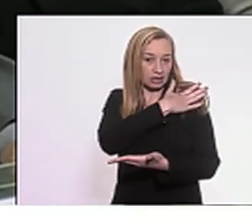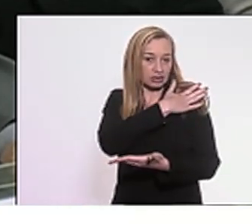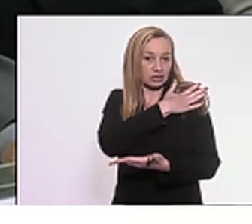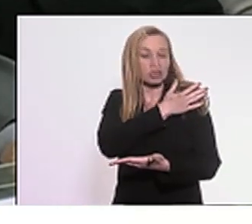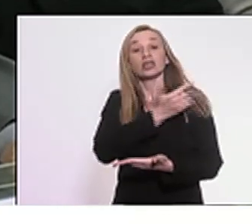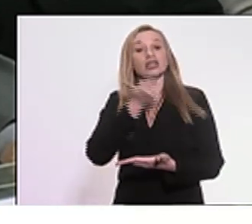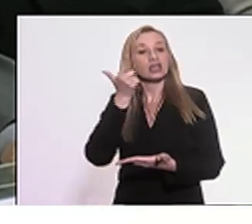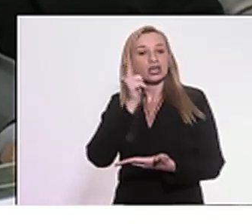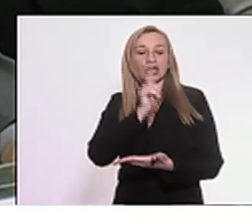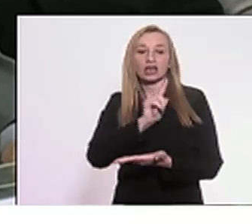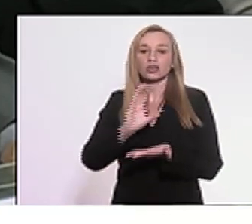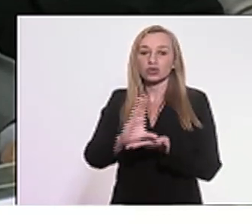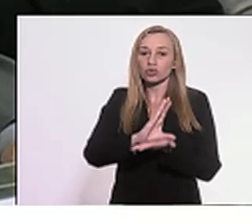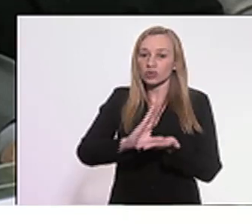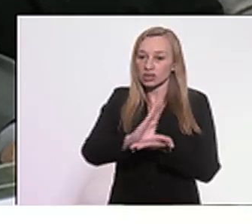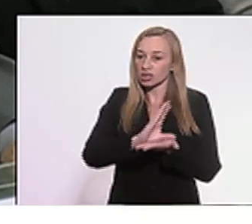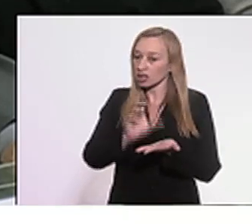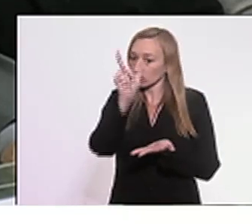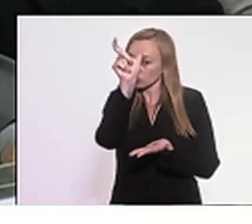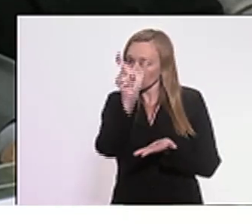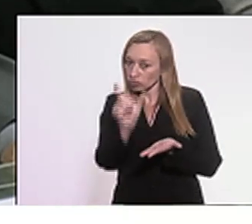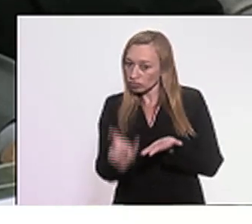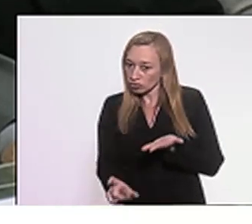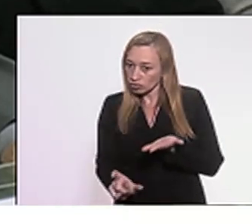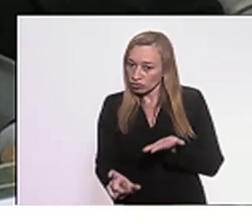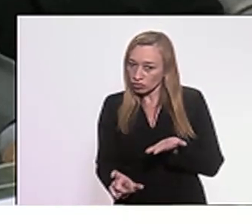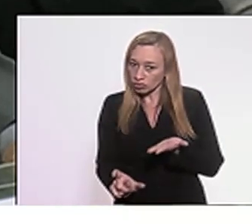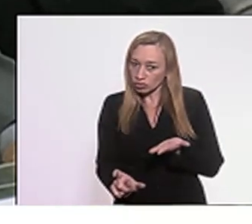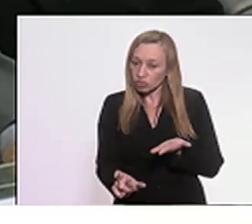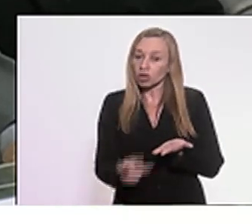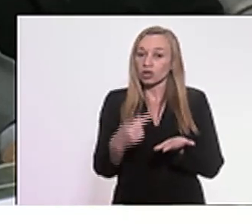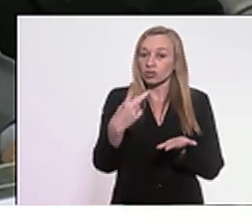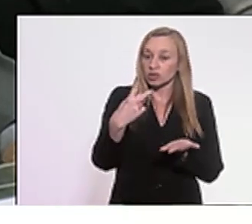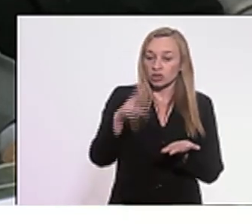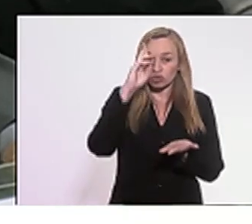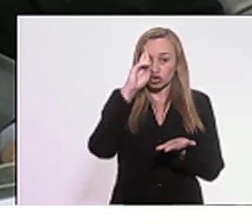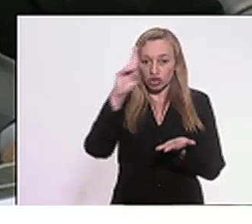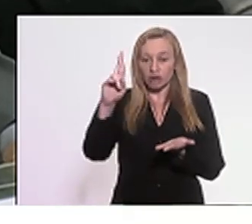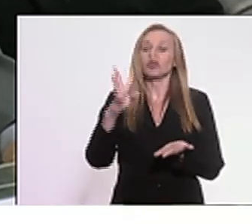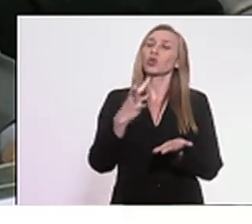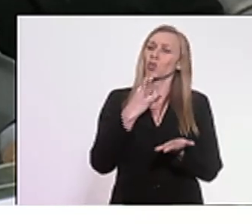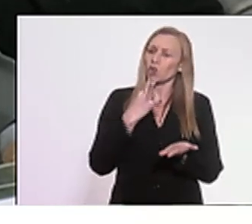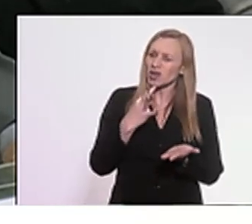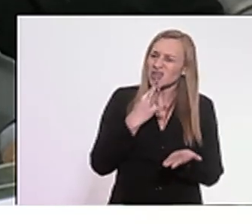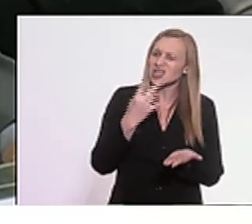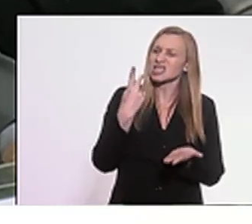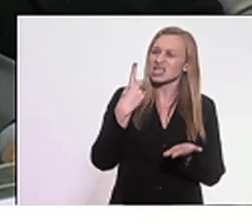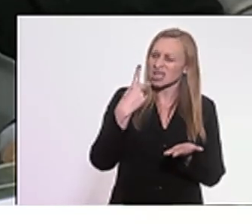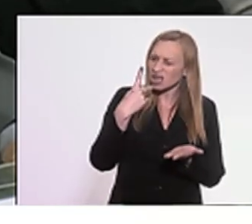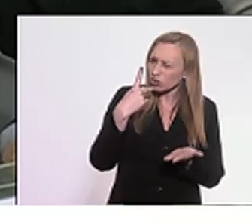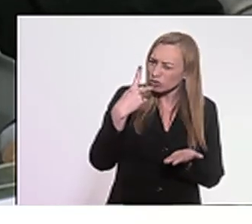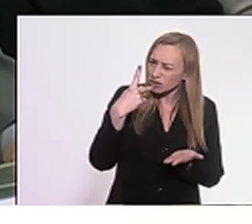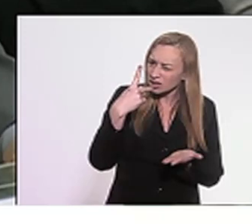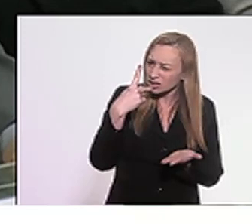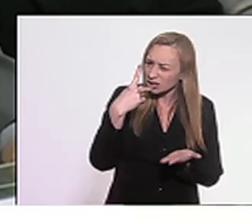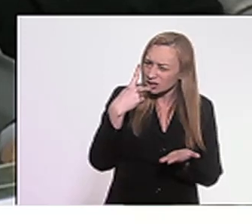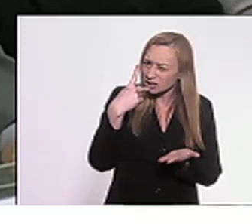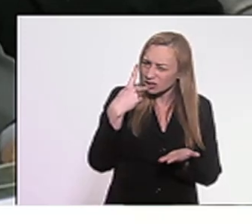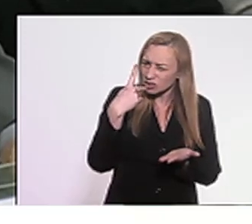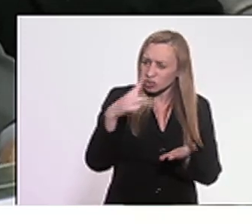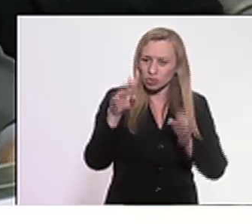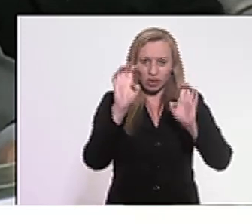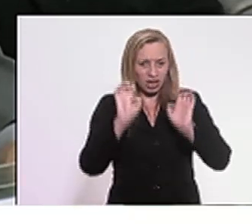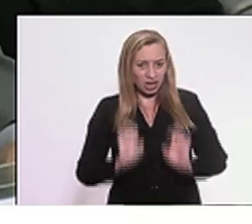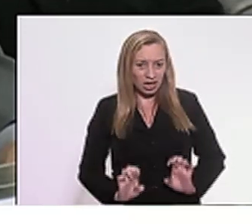seus conselhos de disciplina com seus comandantes, que conheciam a idoneidade deles, atestaram a idoneidade deles e